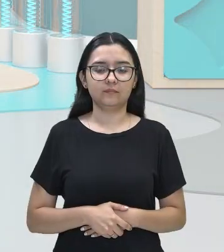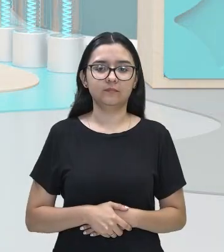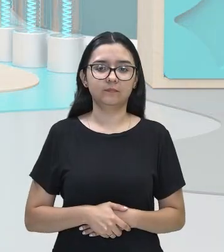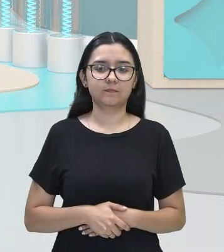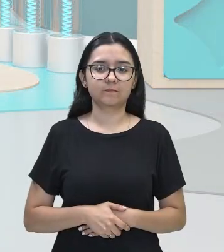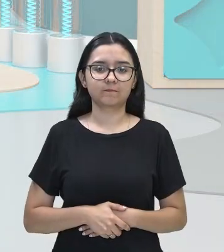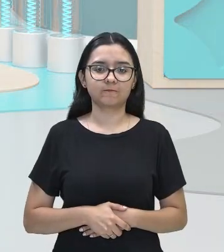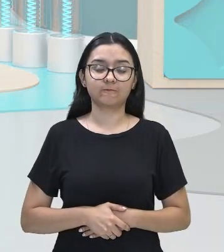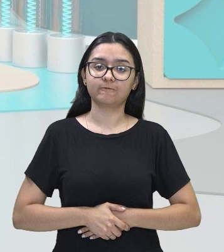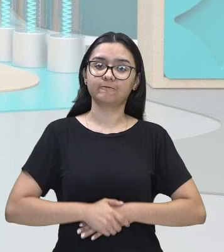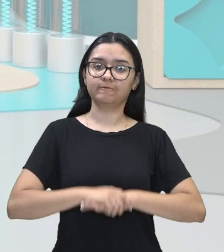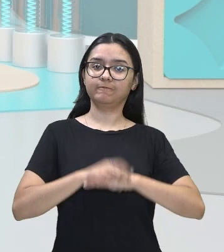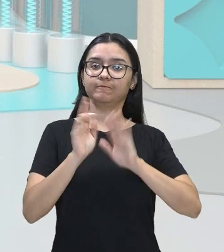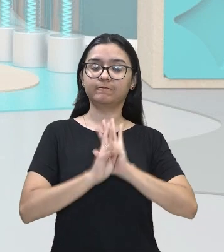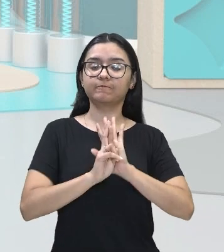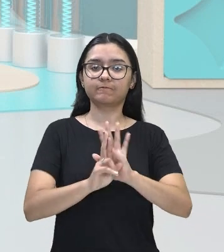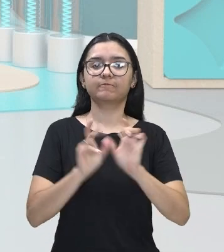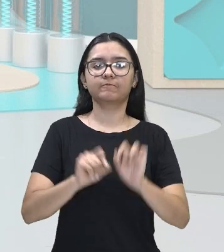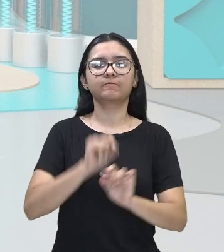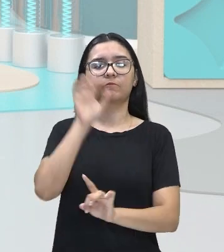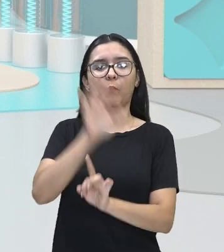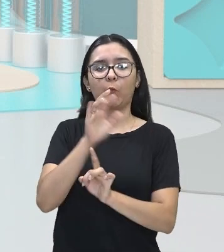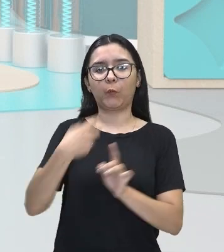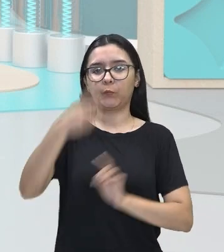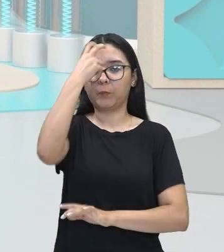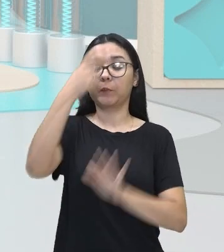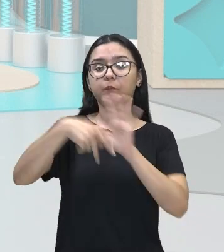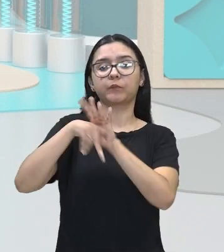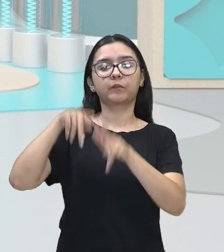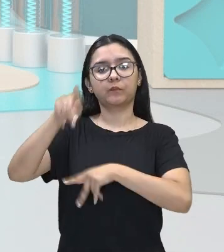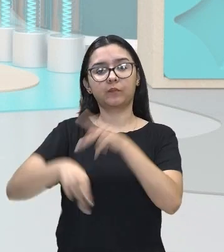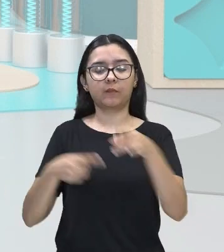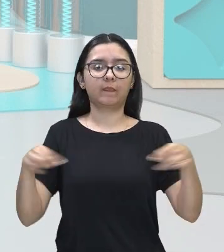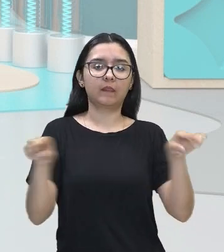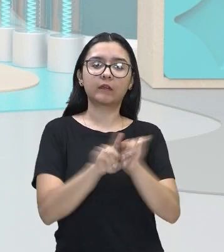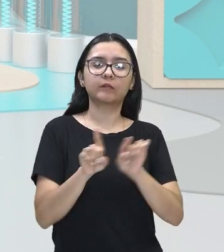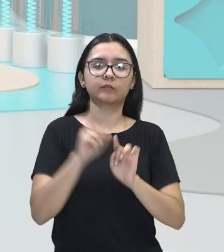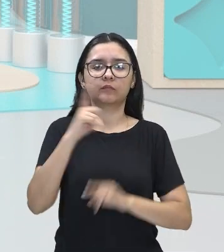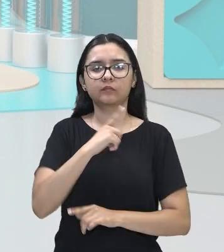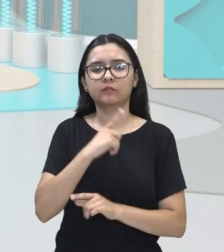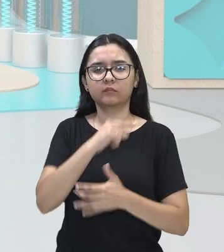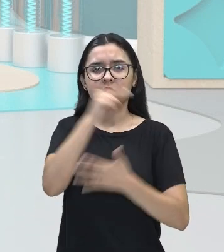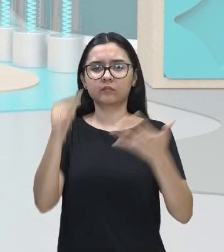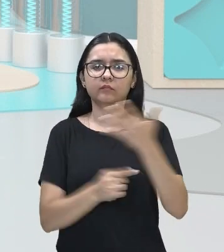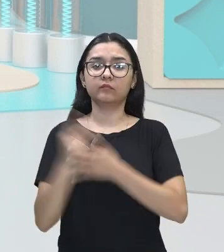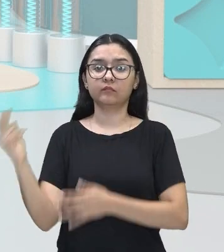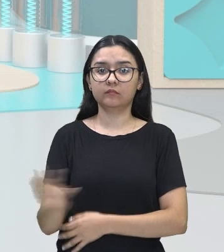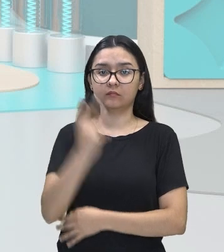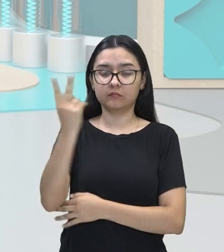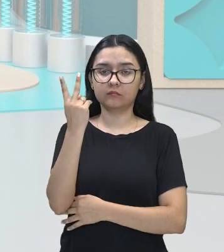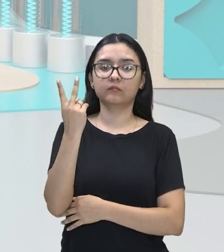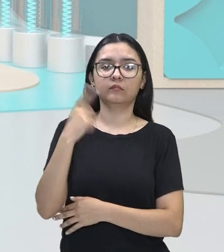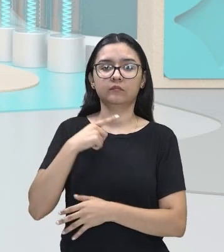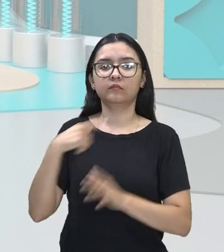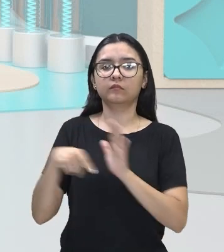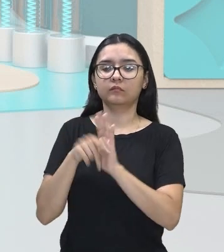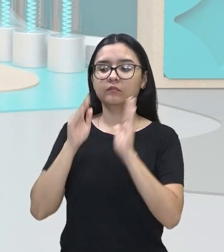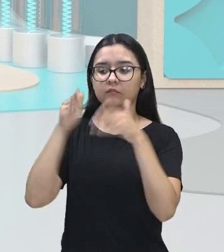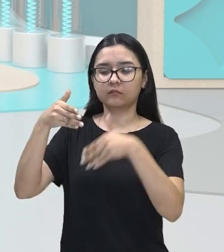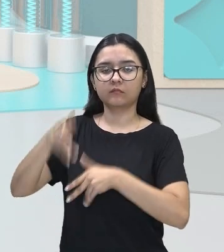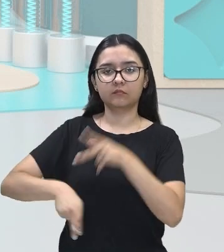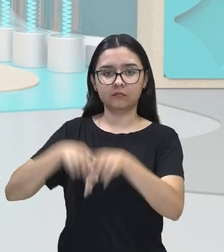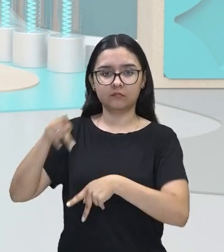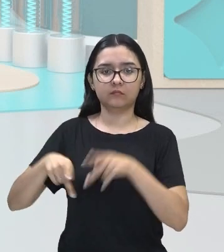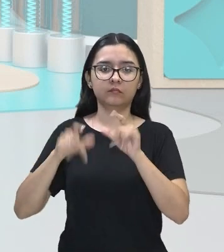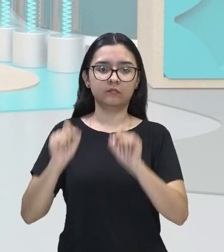forte influência cultural para esse povo, tá bom? Além disso, é um elemento de valorização para este povo, para os povos